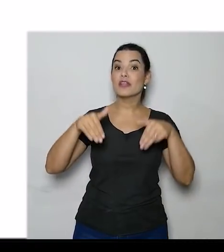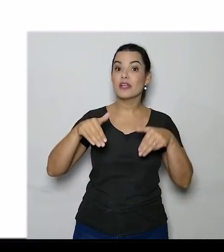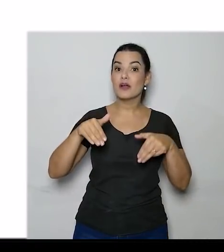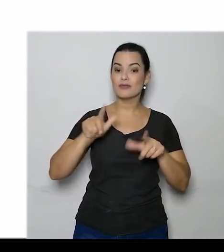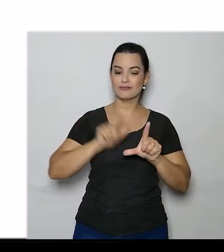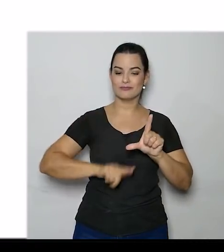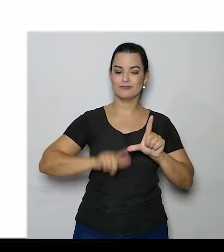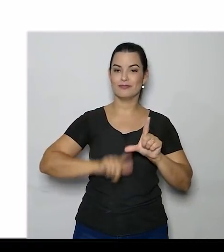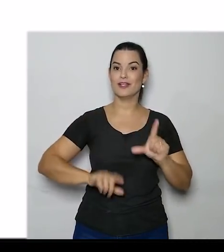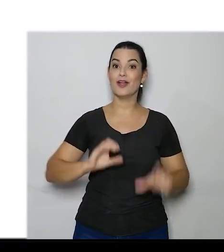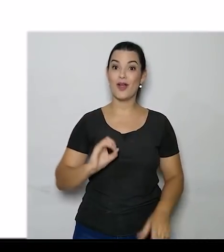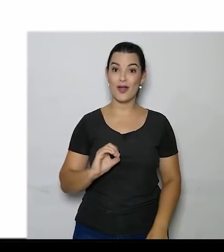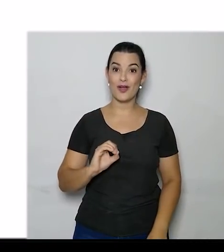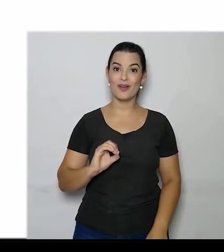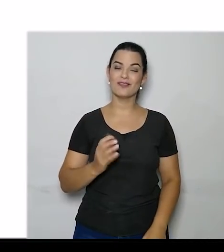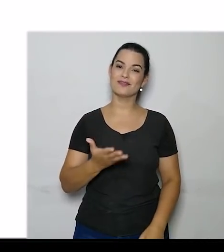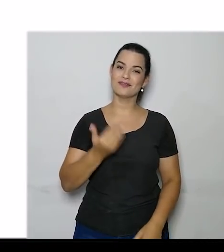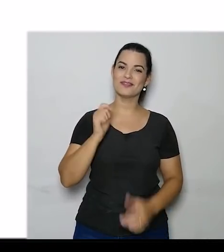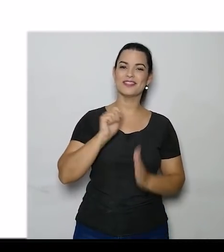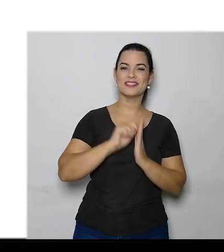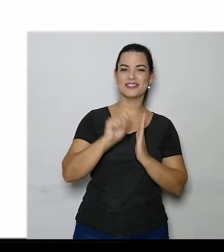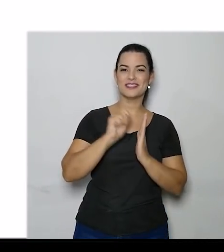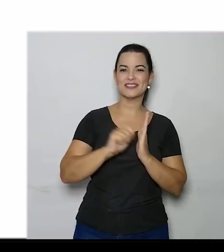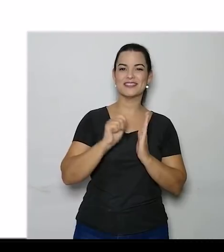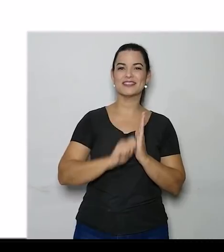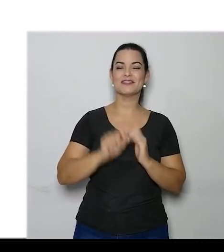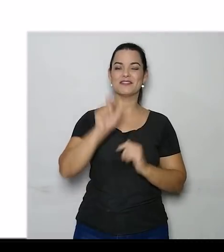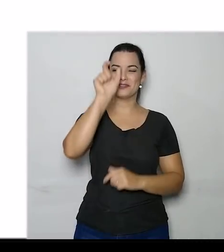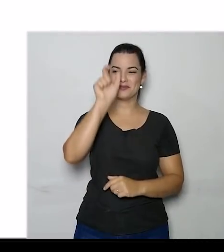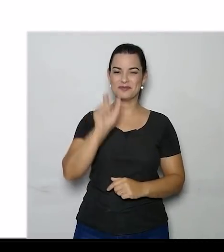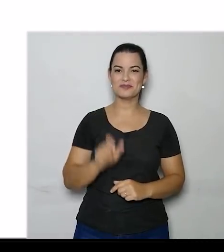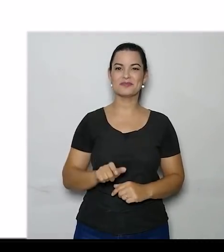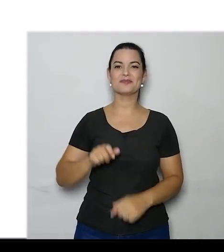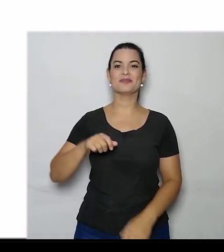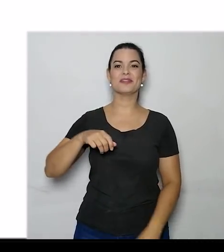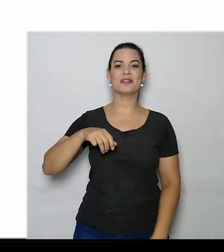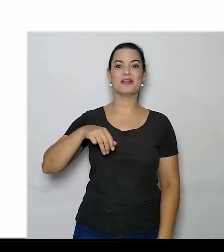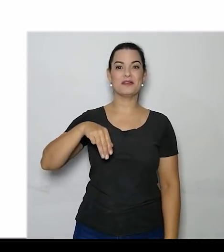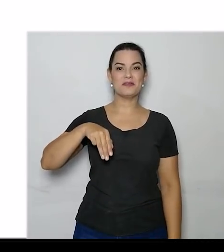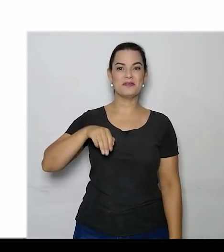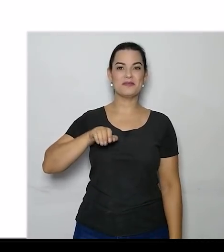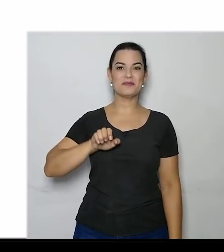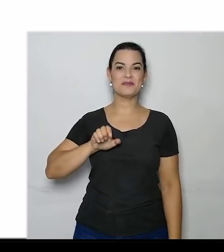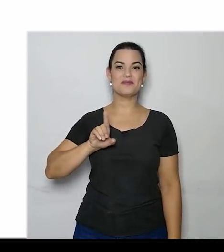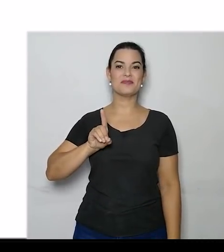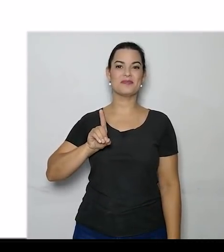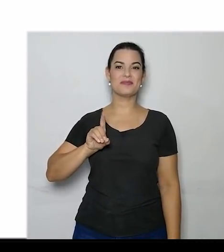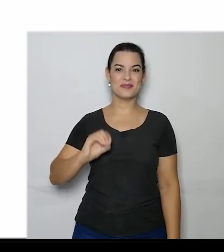Vamos escrever a palavra na nossa cruzadinha. Medo.